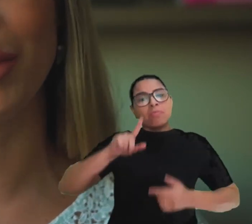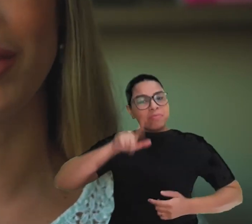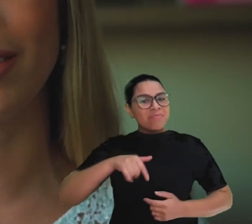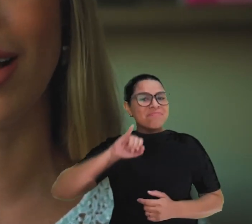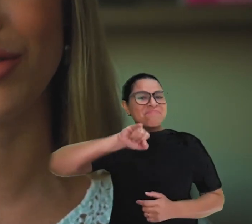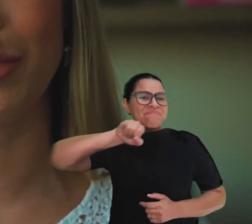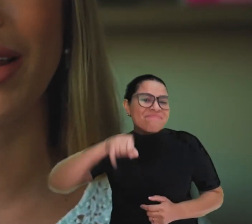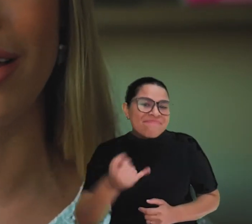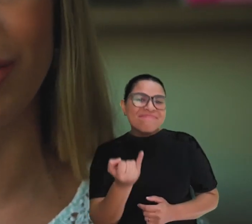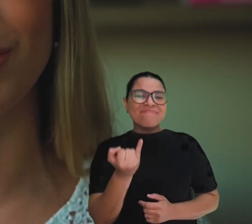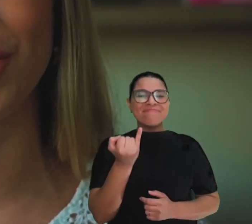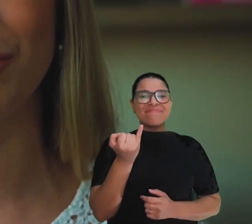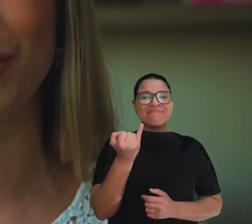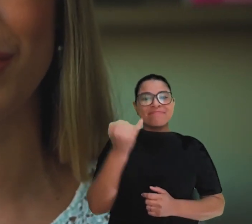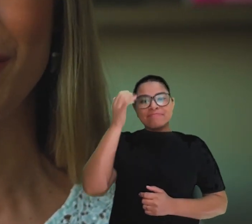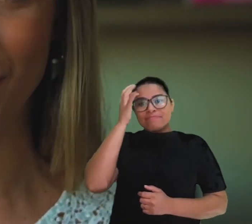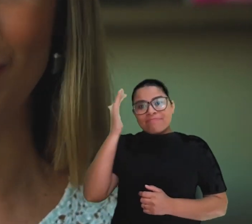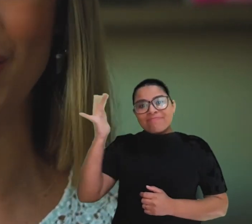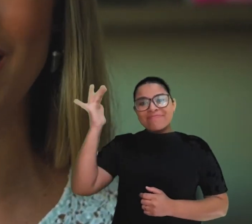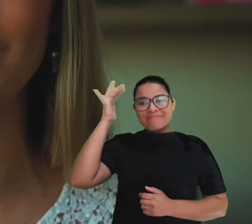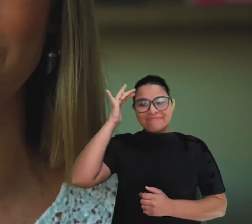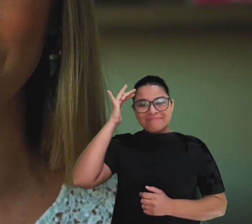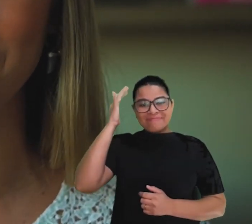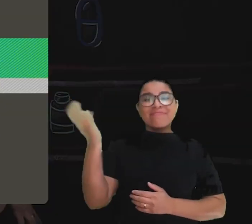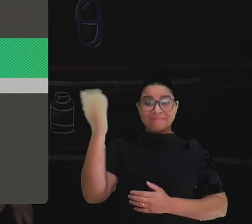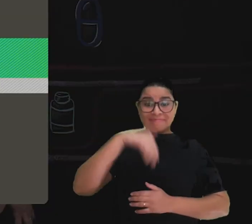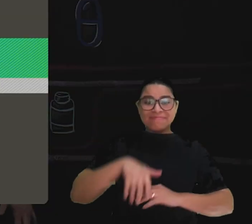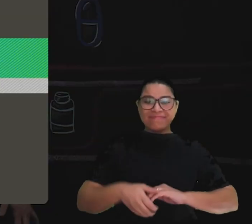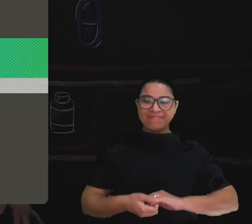boa oportunidade para refletirmos. Vamos